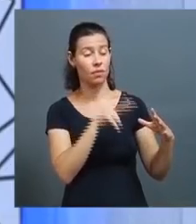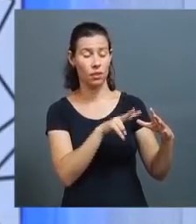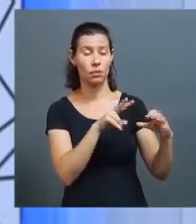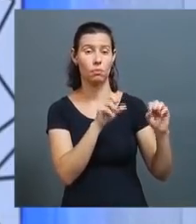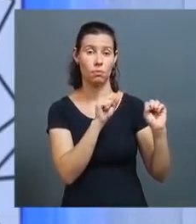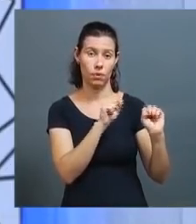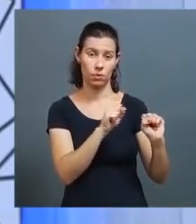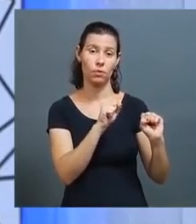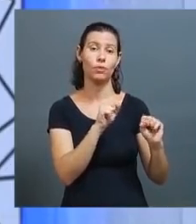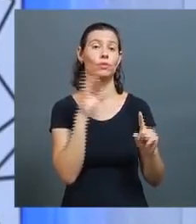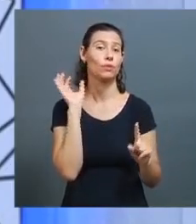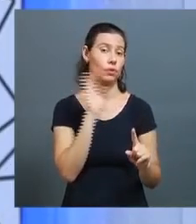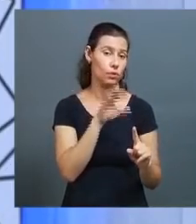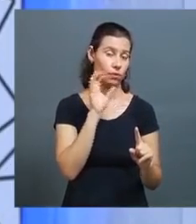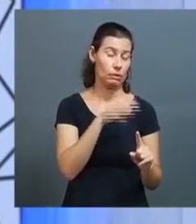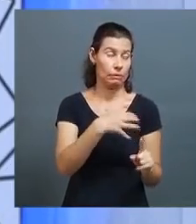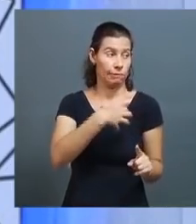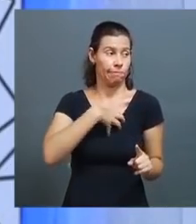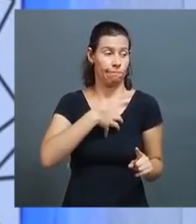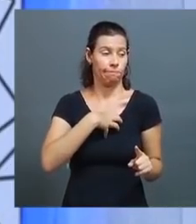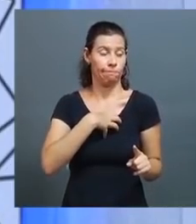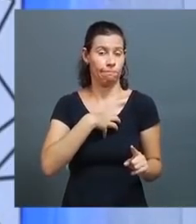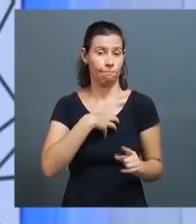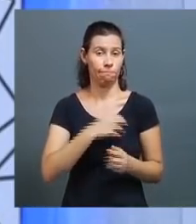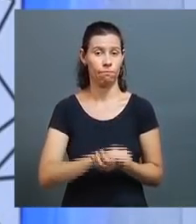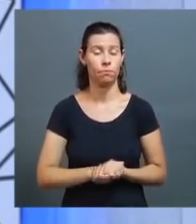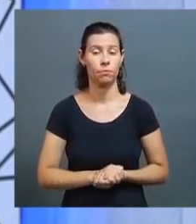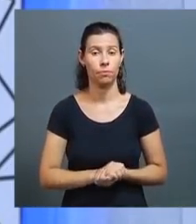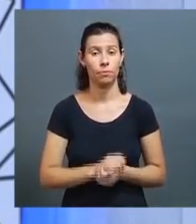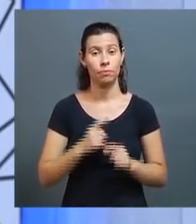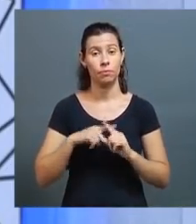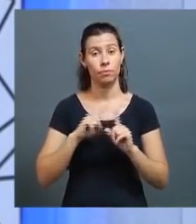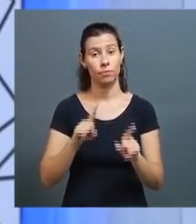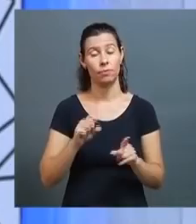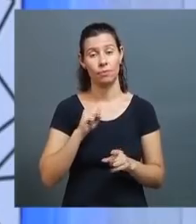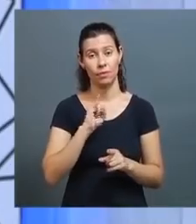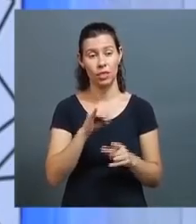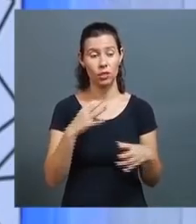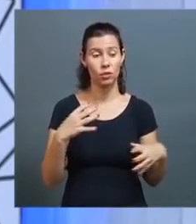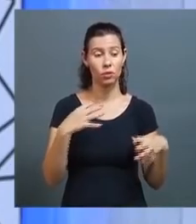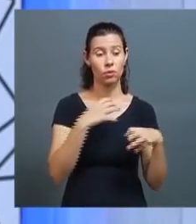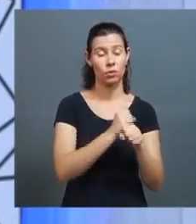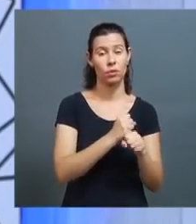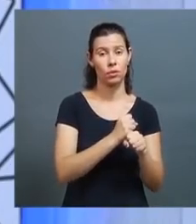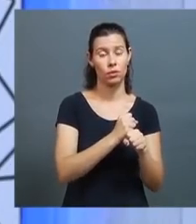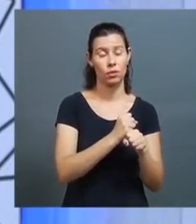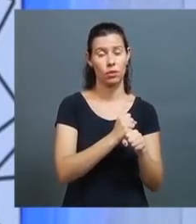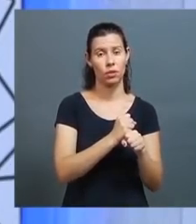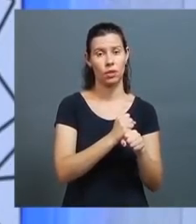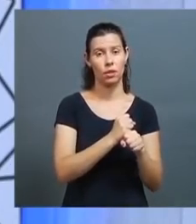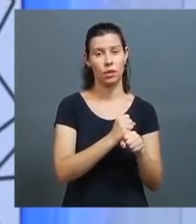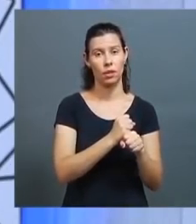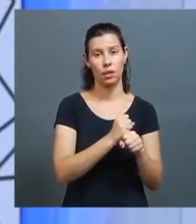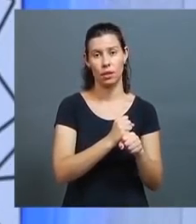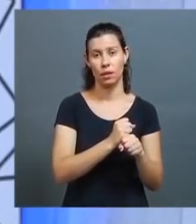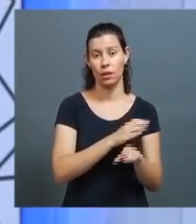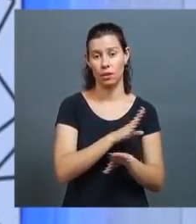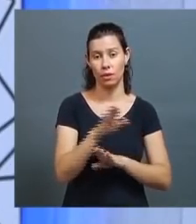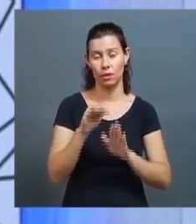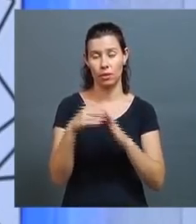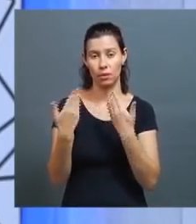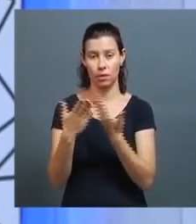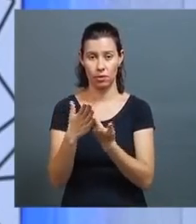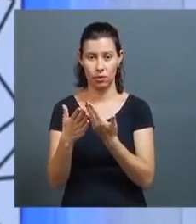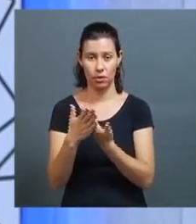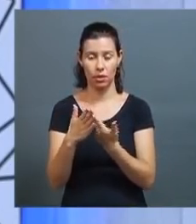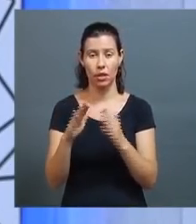tem sim um impacto emocional para a criança, mas se somado a isso, quando ela vai para a